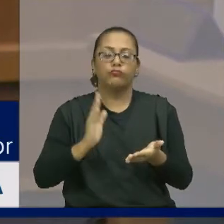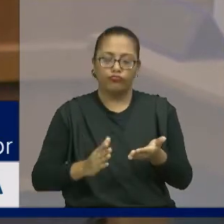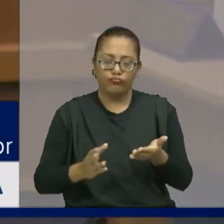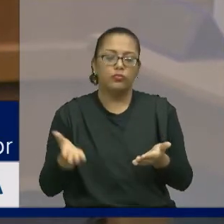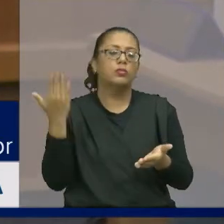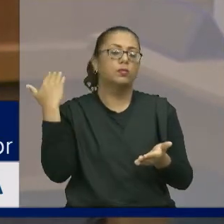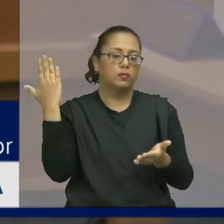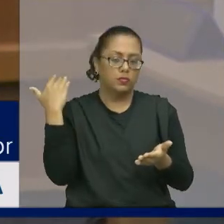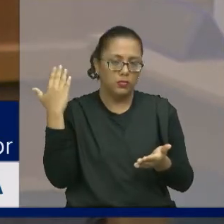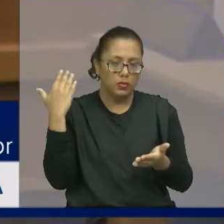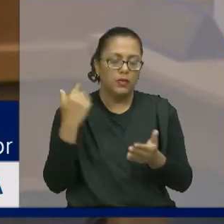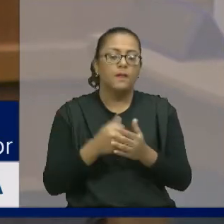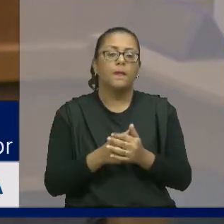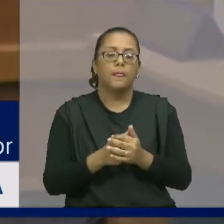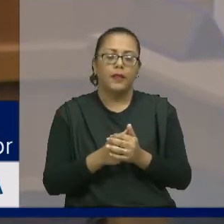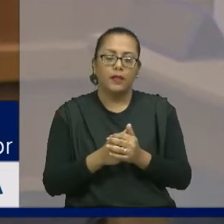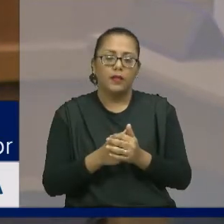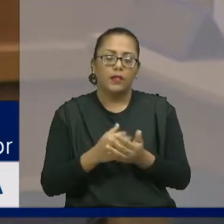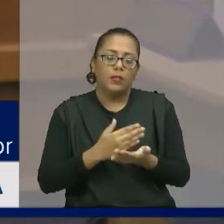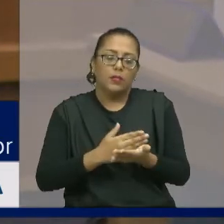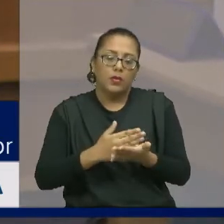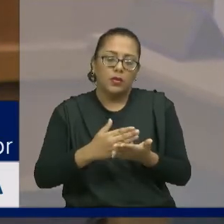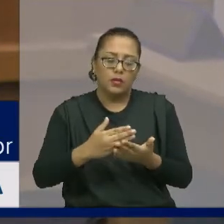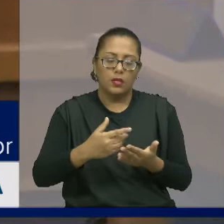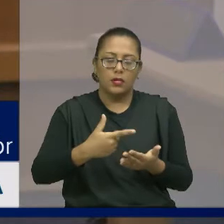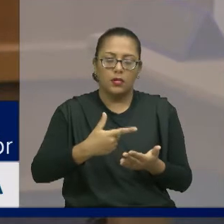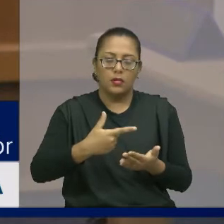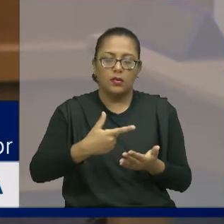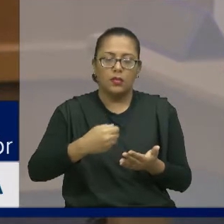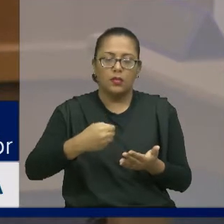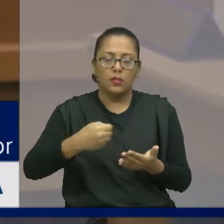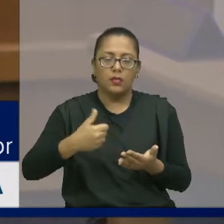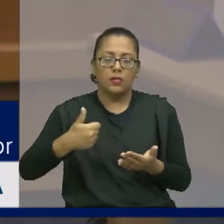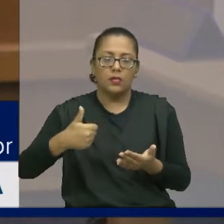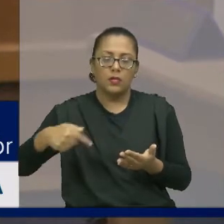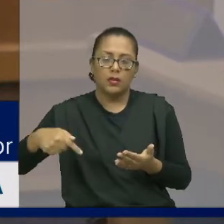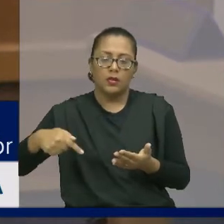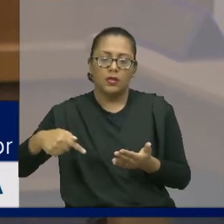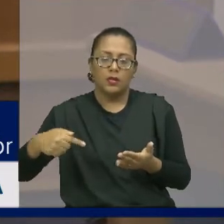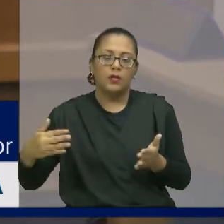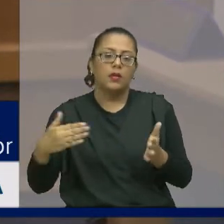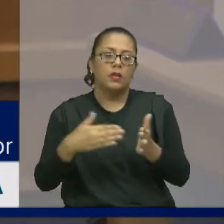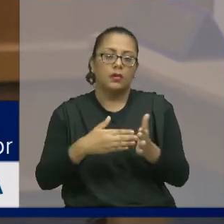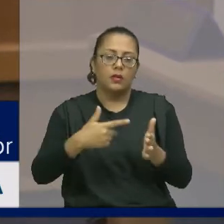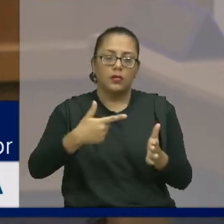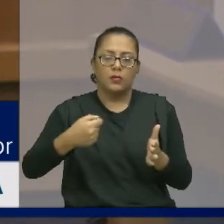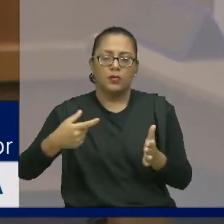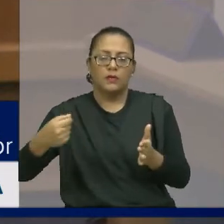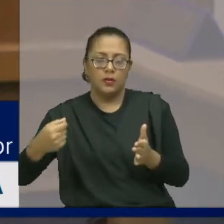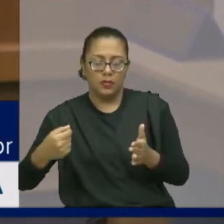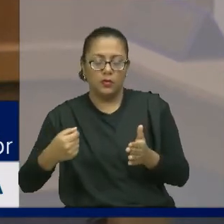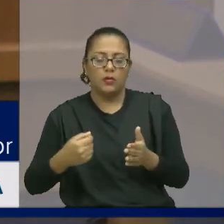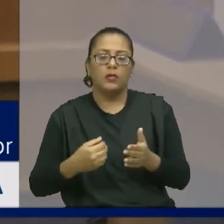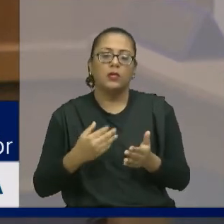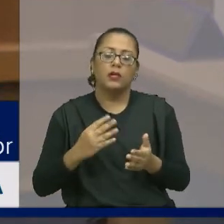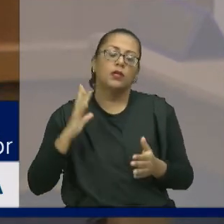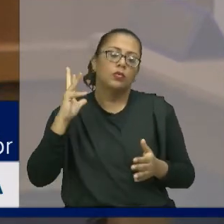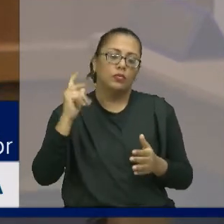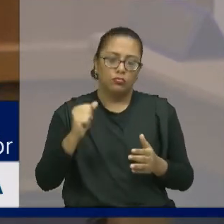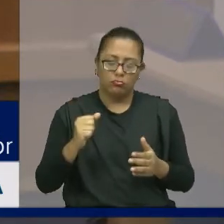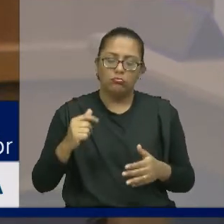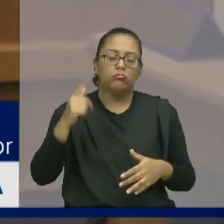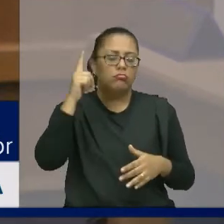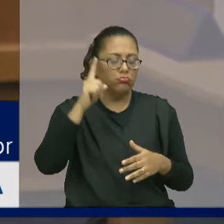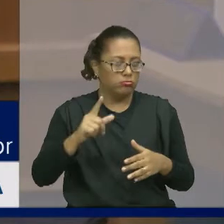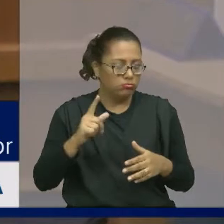legislatura 17-20. Né, que eles também tenham sucesso na empreitada e que Deus abençoe a cada um deles. E gostaria,